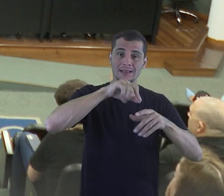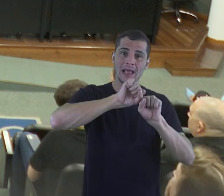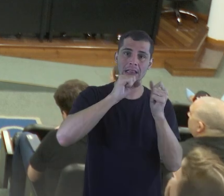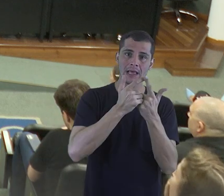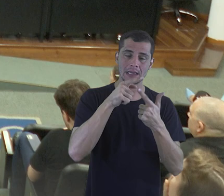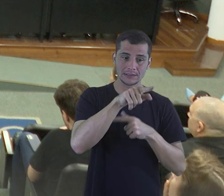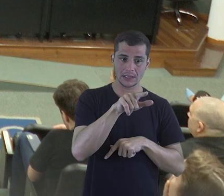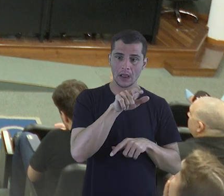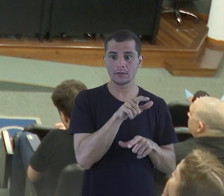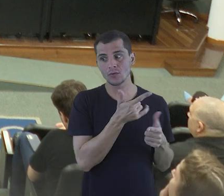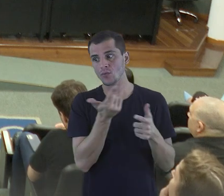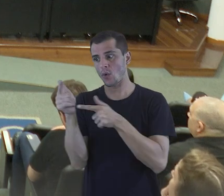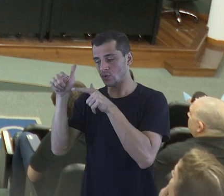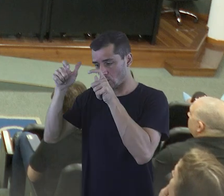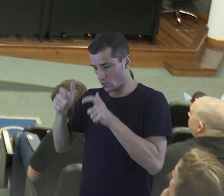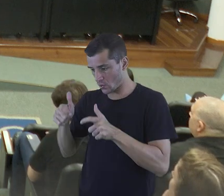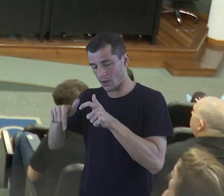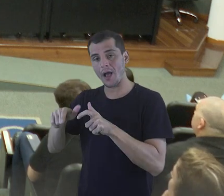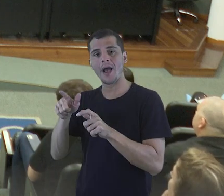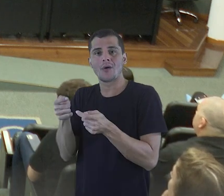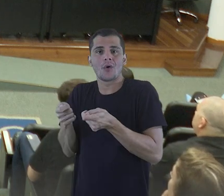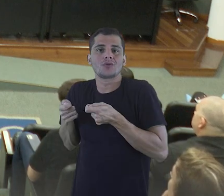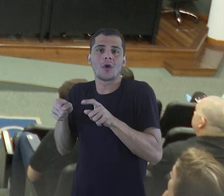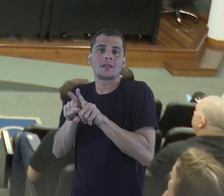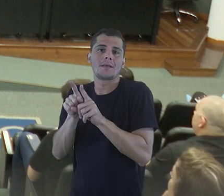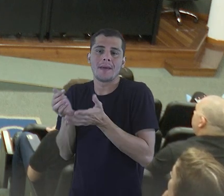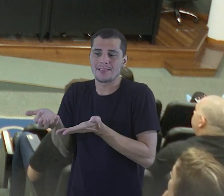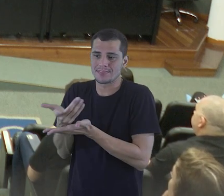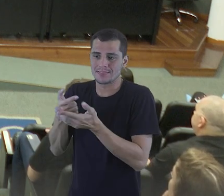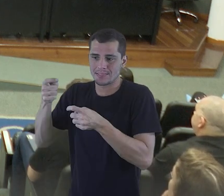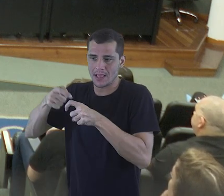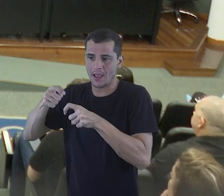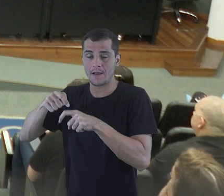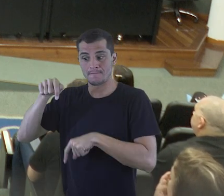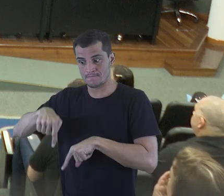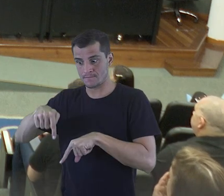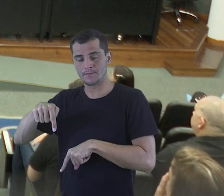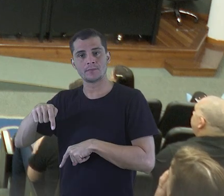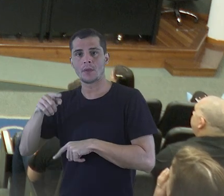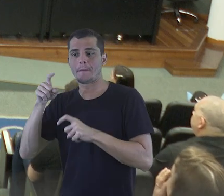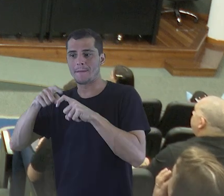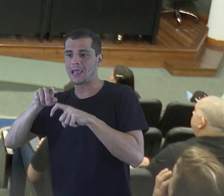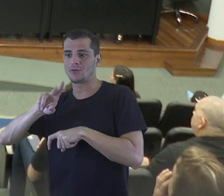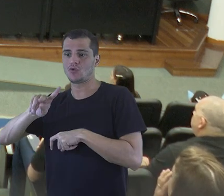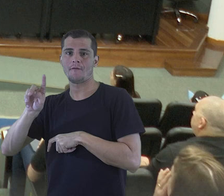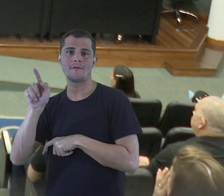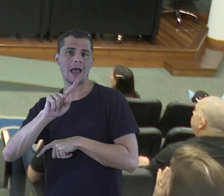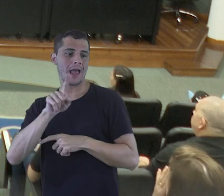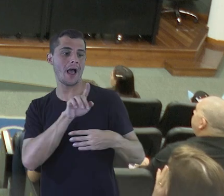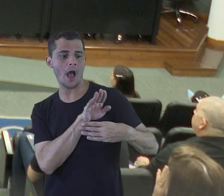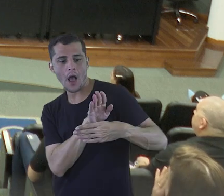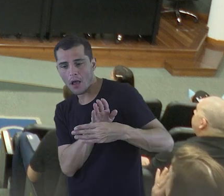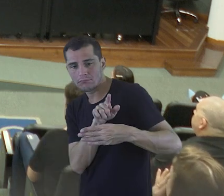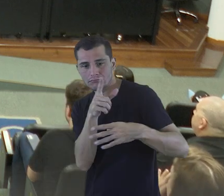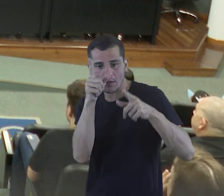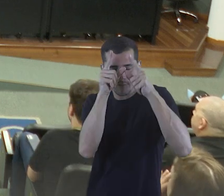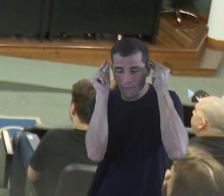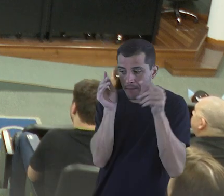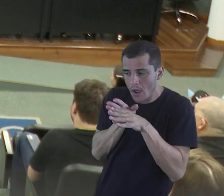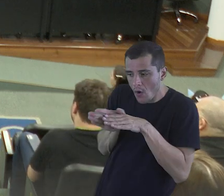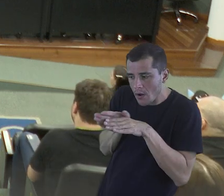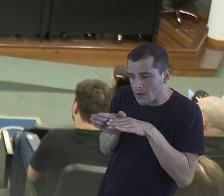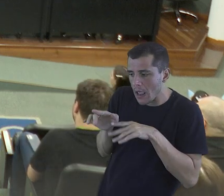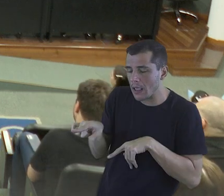desse dado porque esse médico ele não vai submeter a tua orientação de tratamento ele vai dizer o seguinte aqui não basta só um